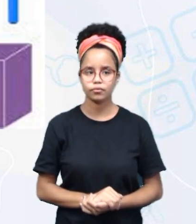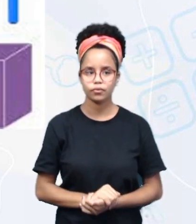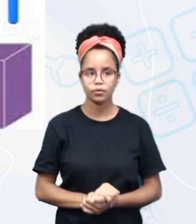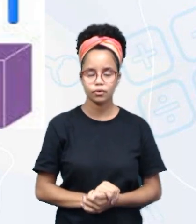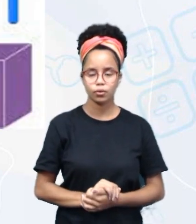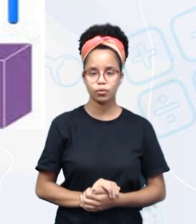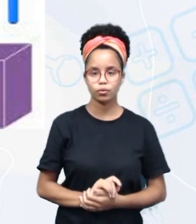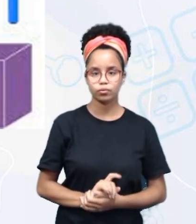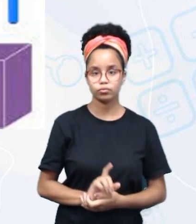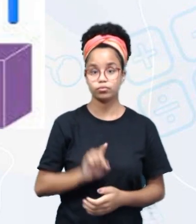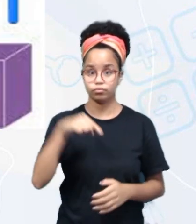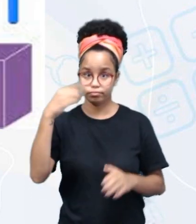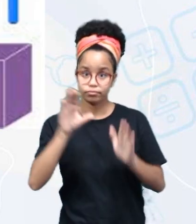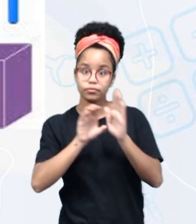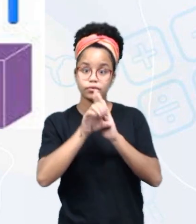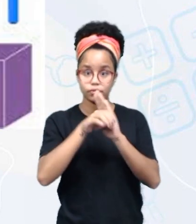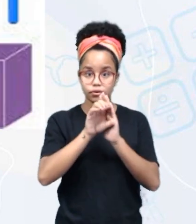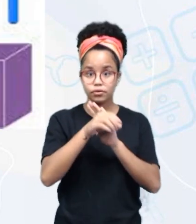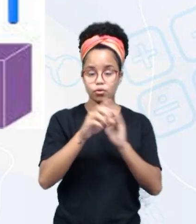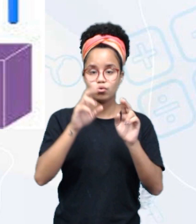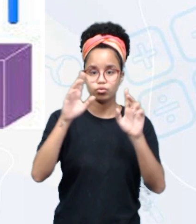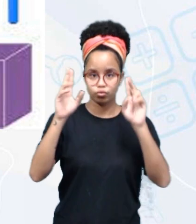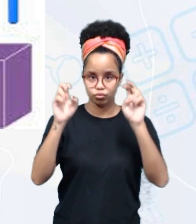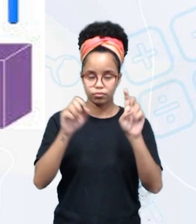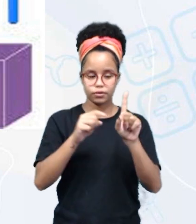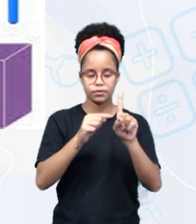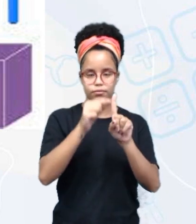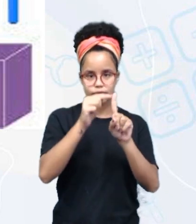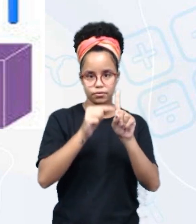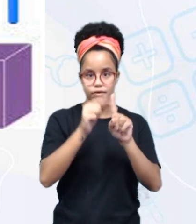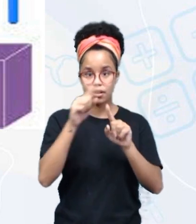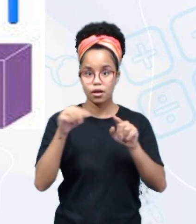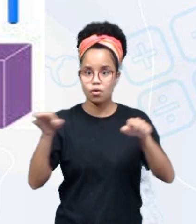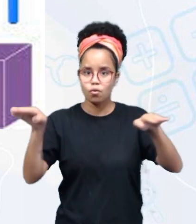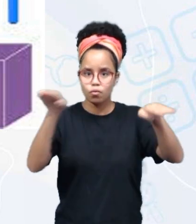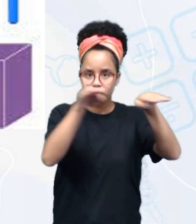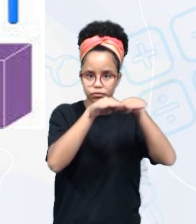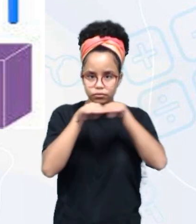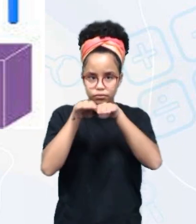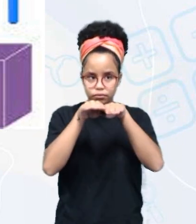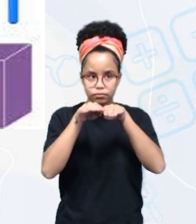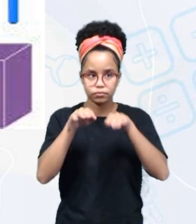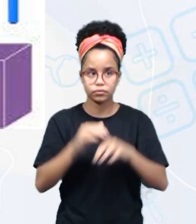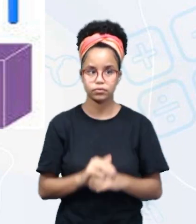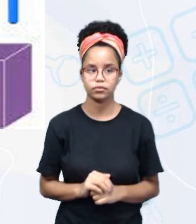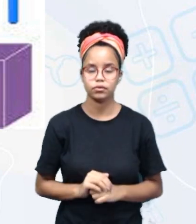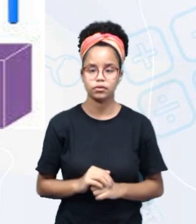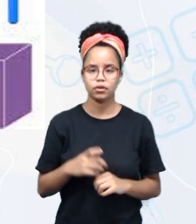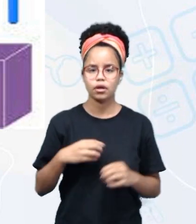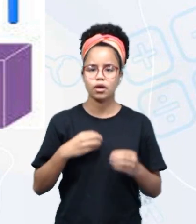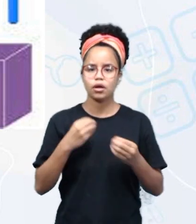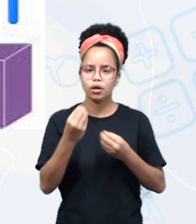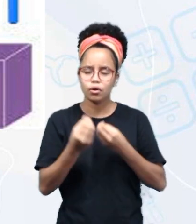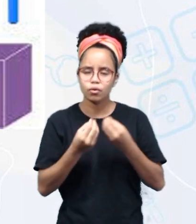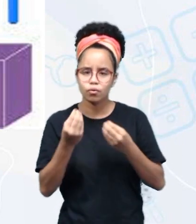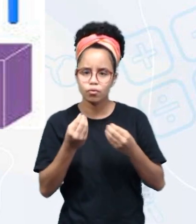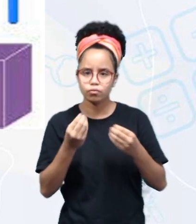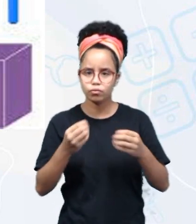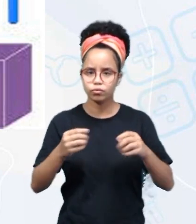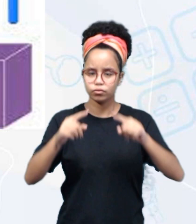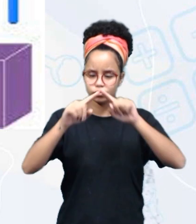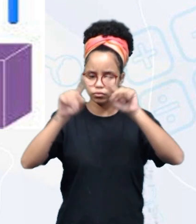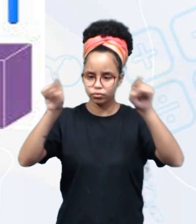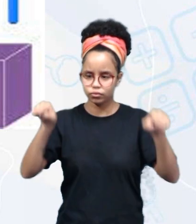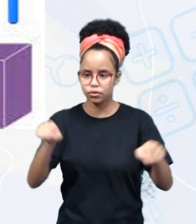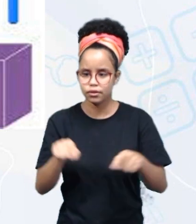Outro conceito ligado à temperatura é o equilíbrio térmico, que é a condição em que um corpo encontra-se na